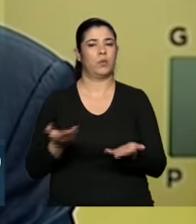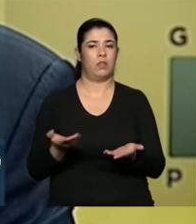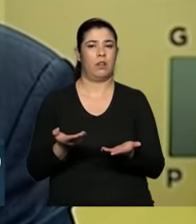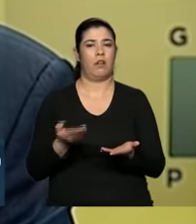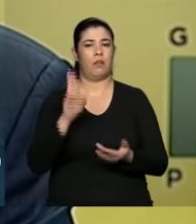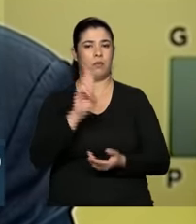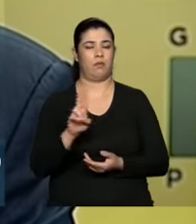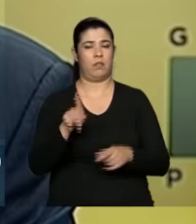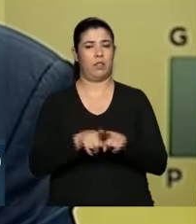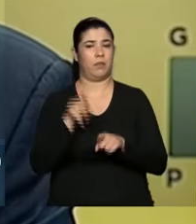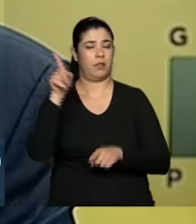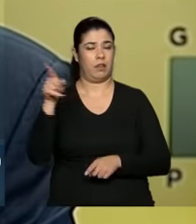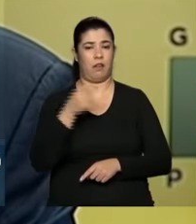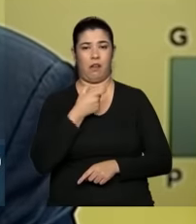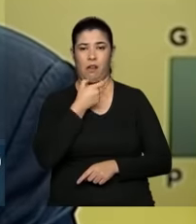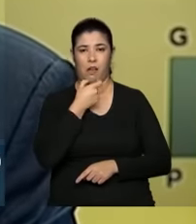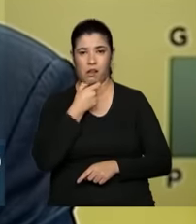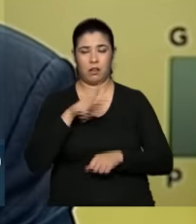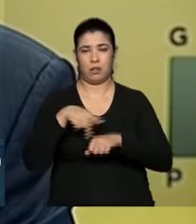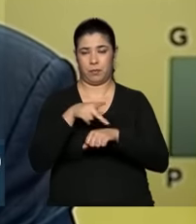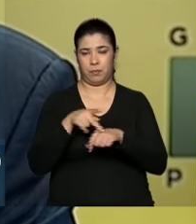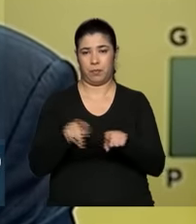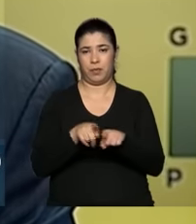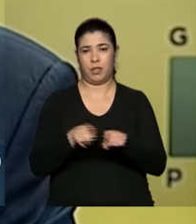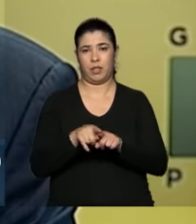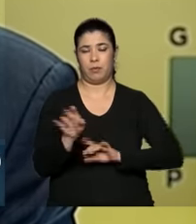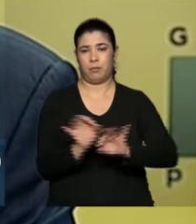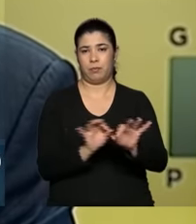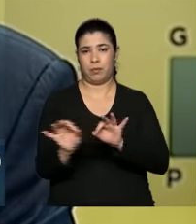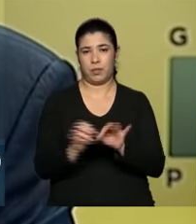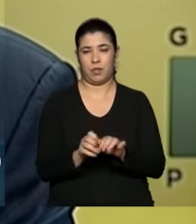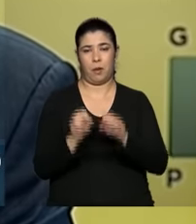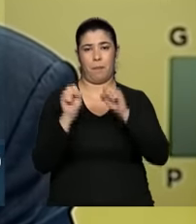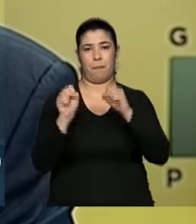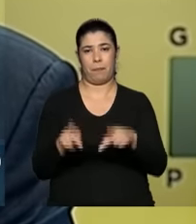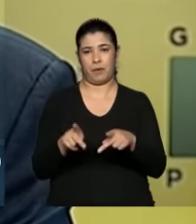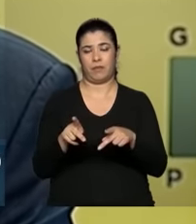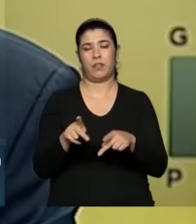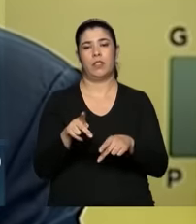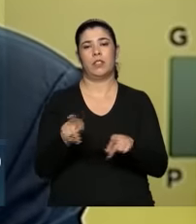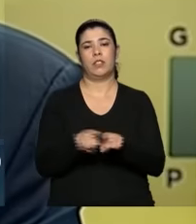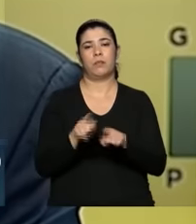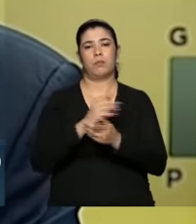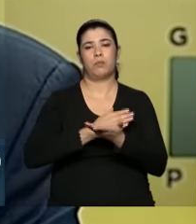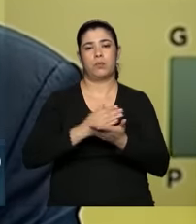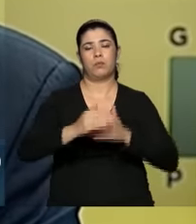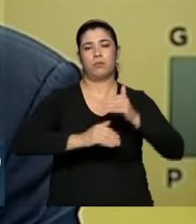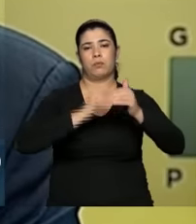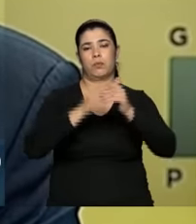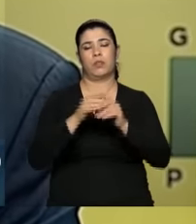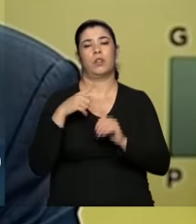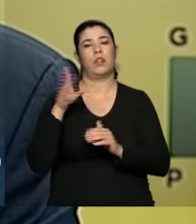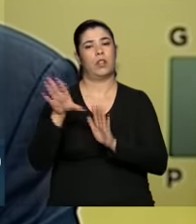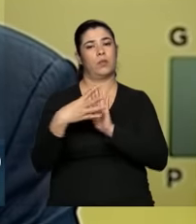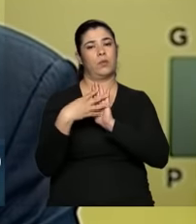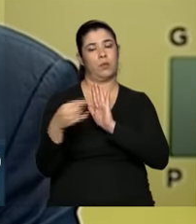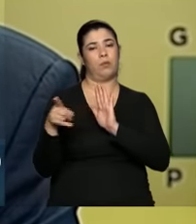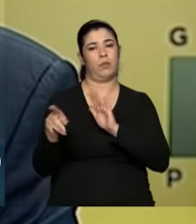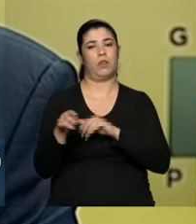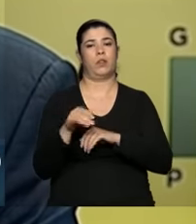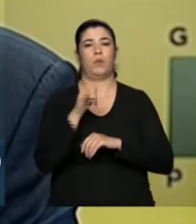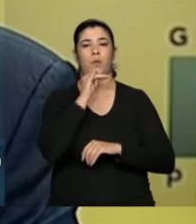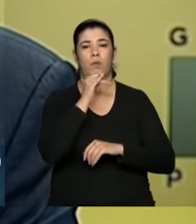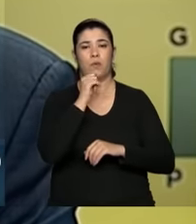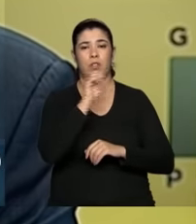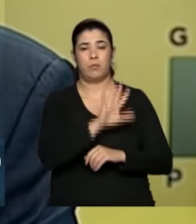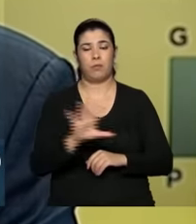Inglaterra, um sistema robusto de previdência social, de atendimento social, construiu-se, e o exemplo maior dele é o Sistema